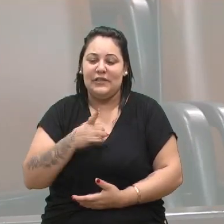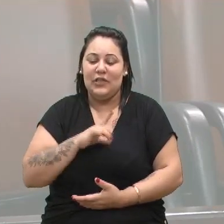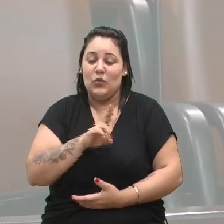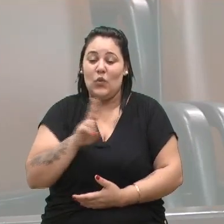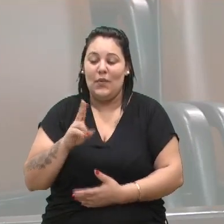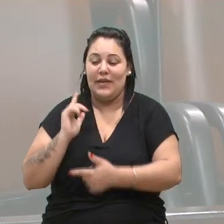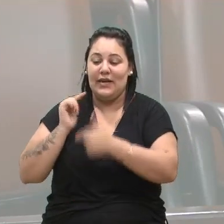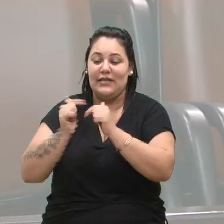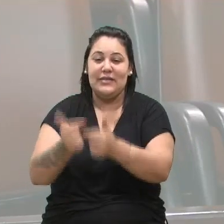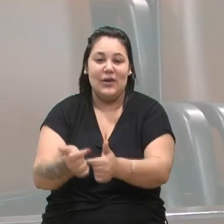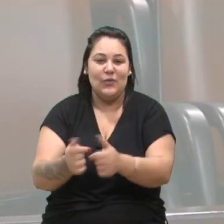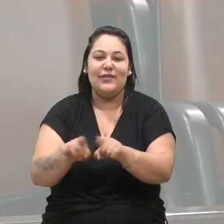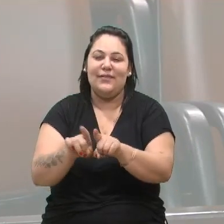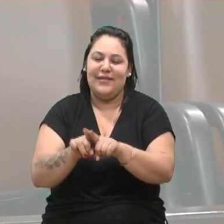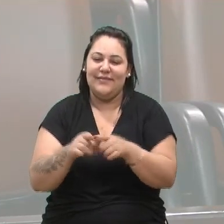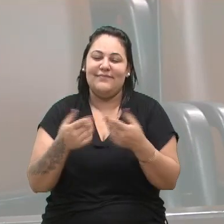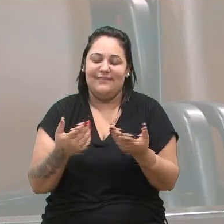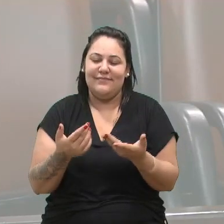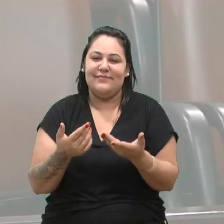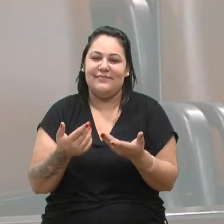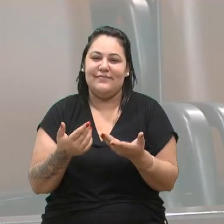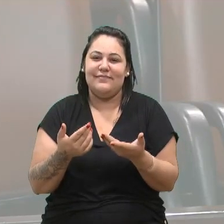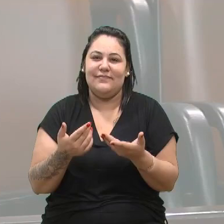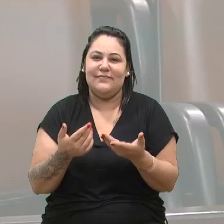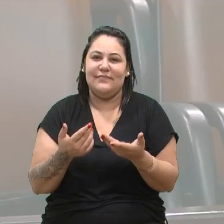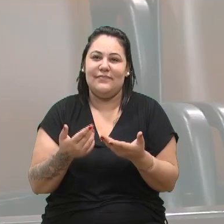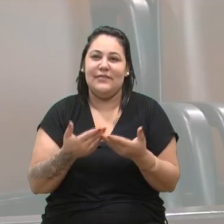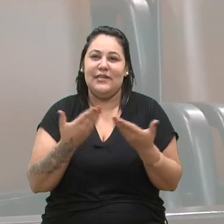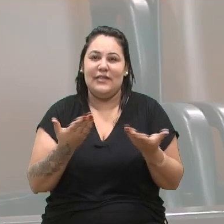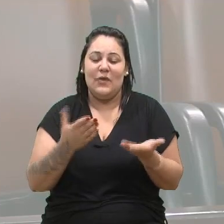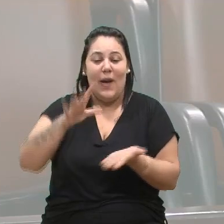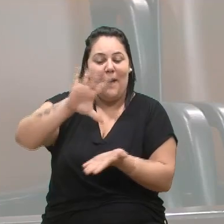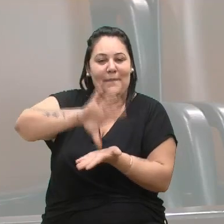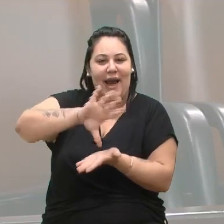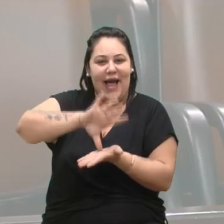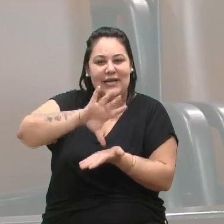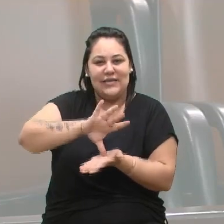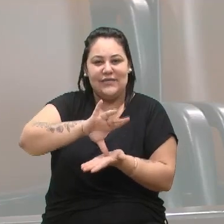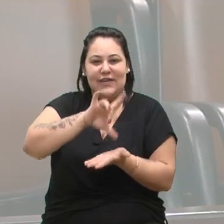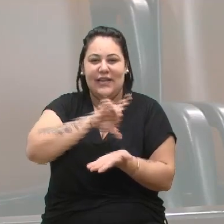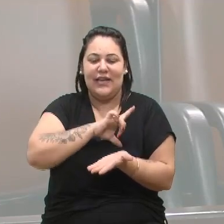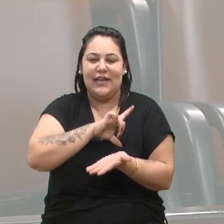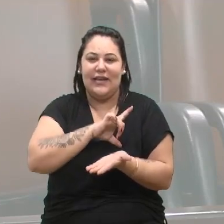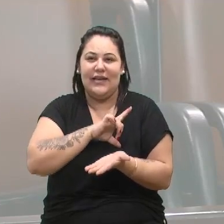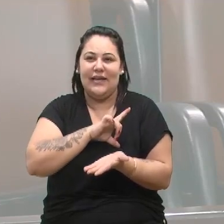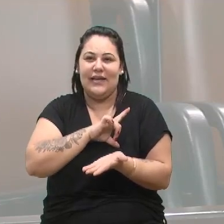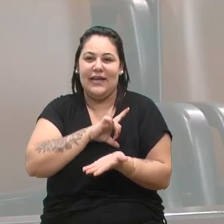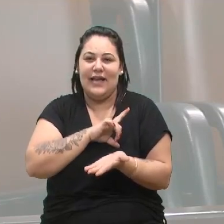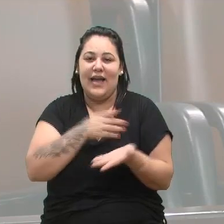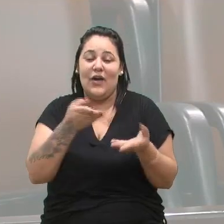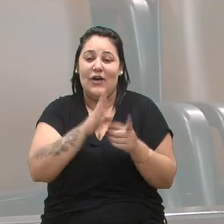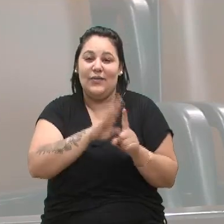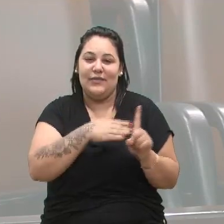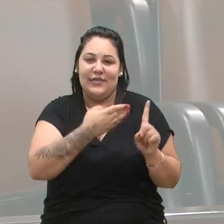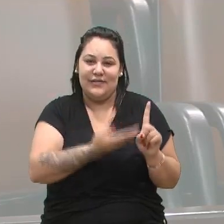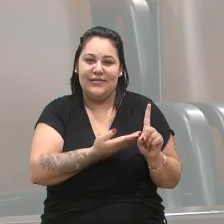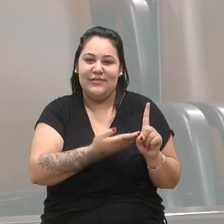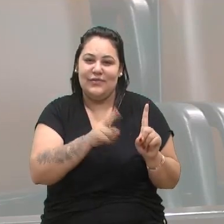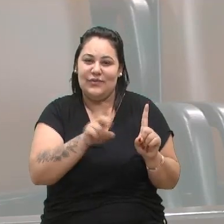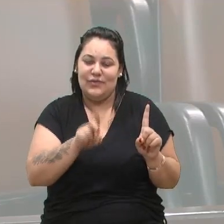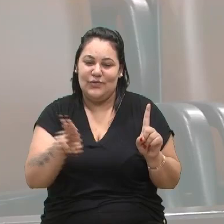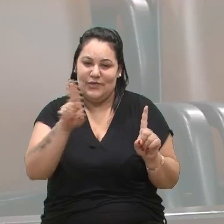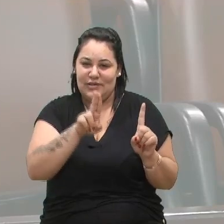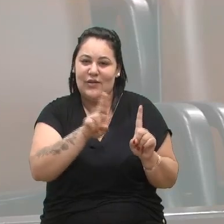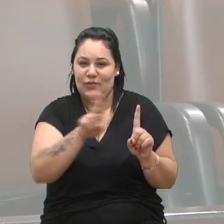Ferrari. Então, seu Anjo, a praça que vai ser nominado aí, seu Anjo Ferrari, é de